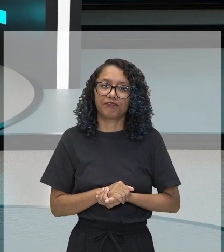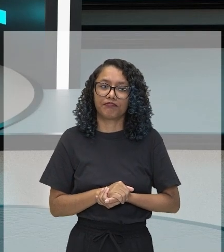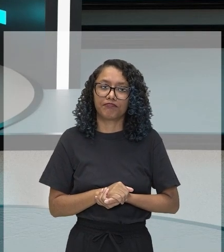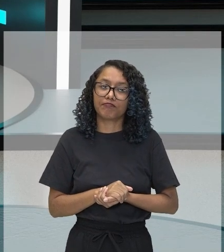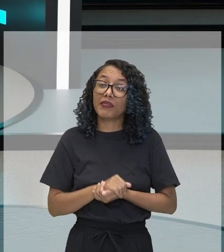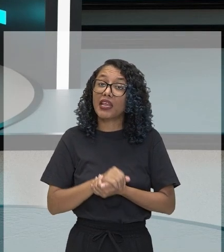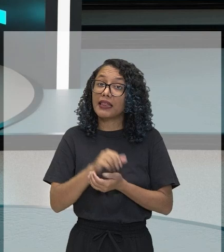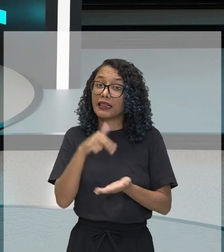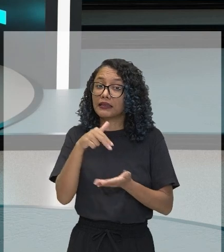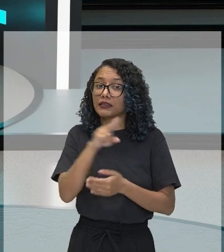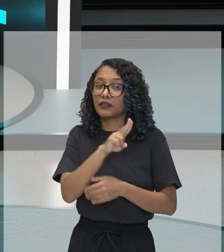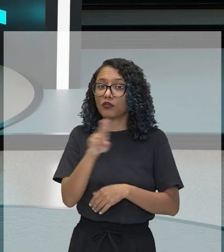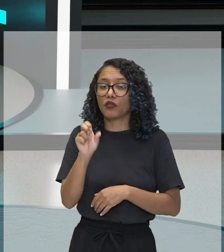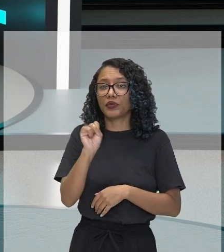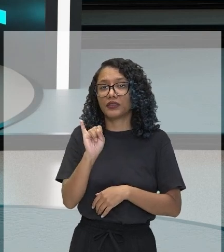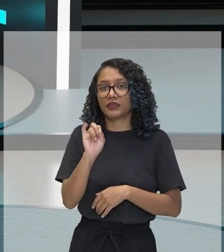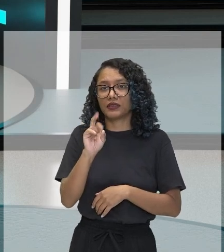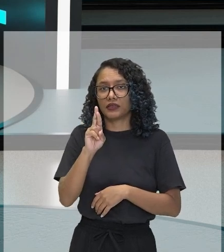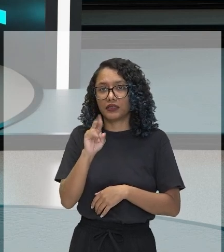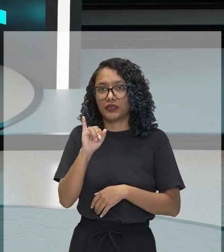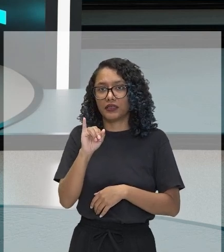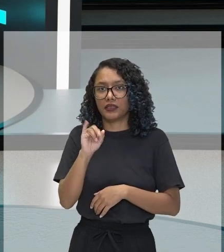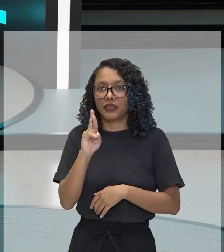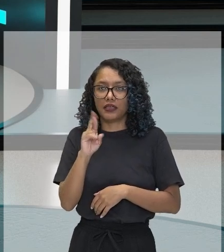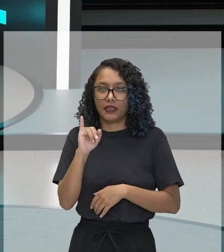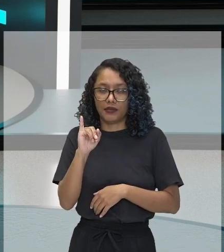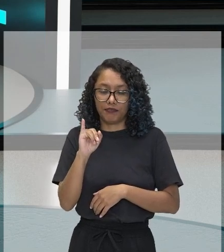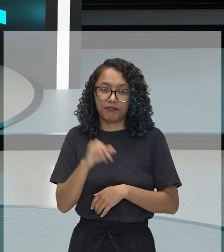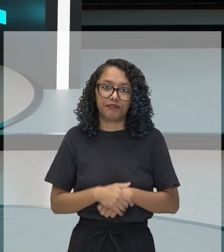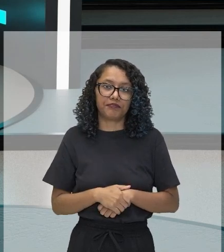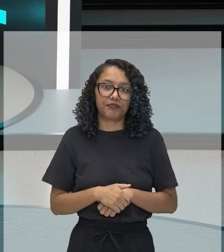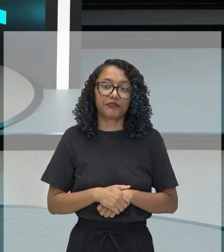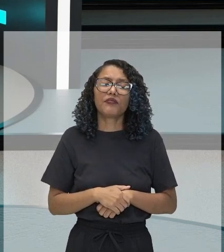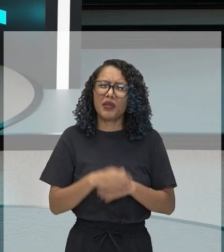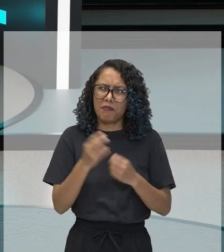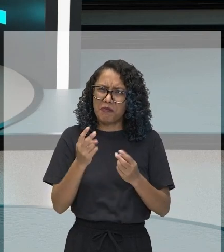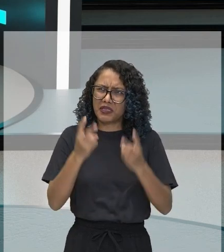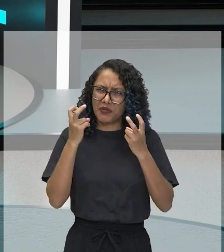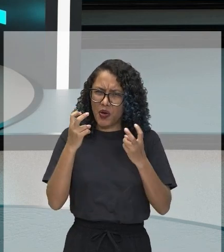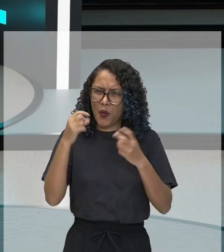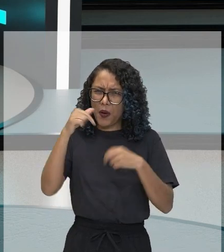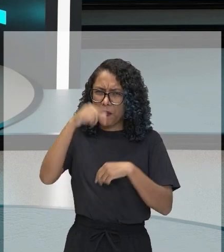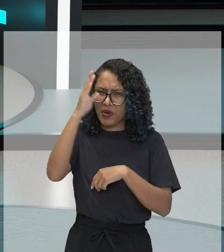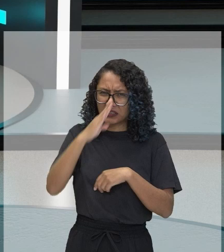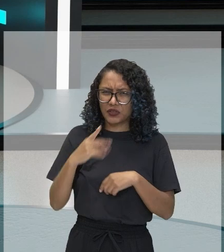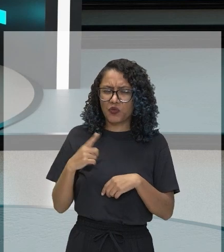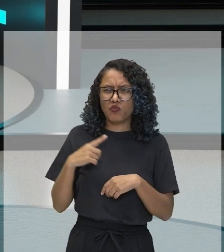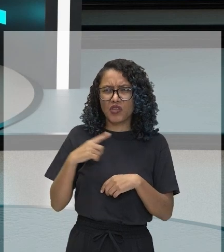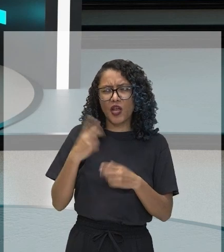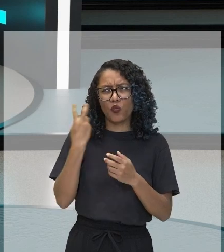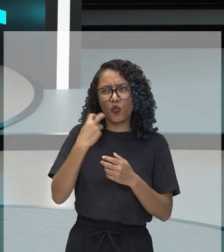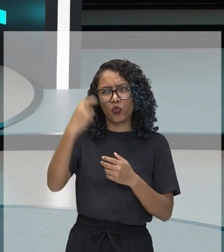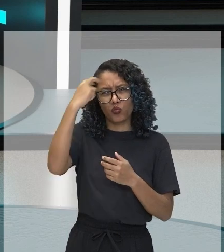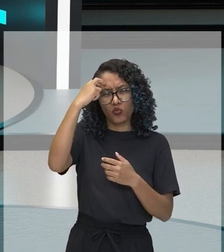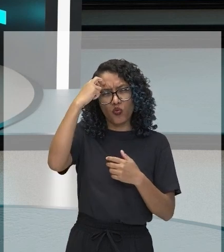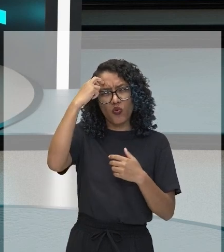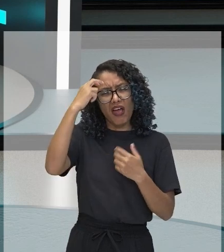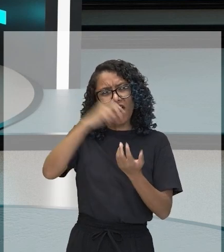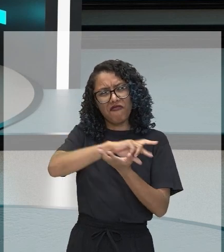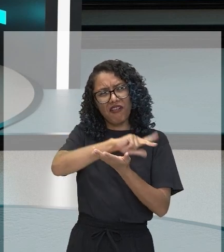siriri. Então, como vocês viram, no Brasil há uma mistura de várias culturas